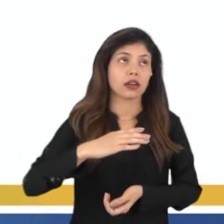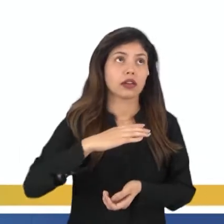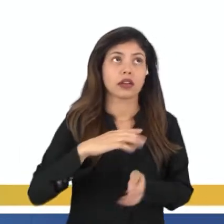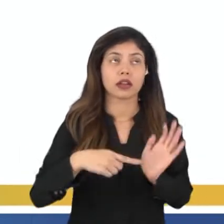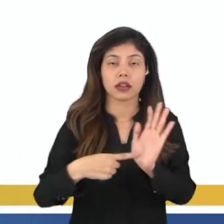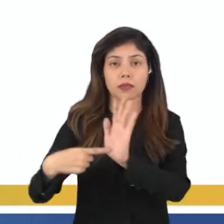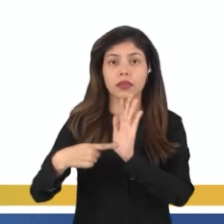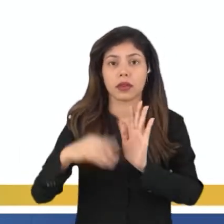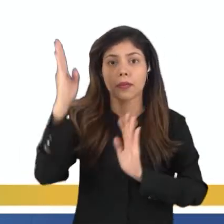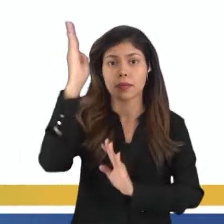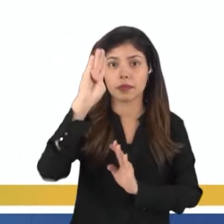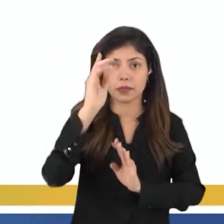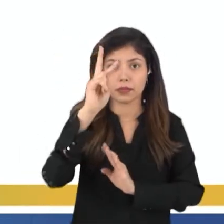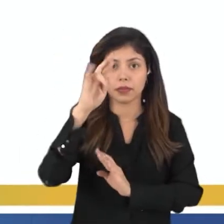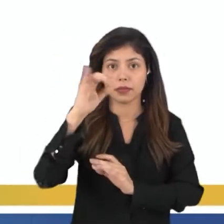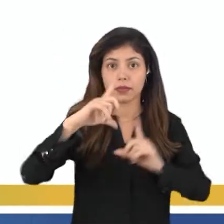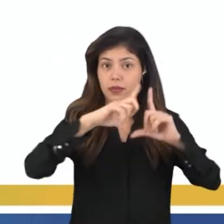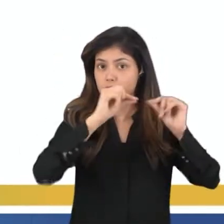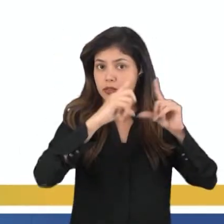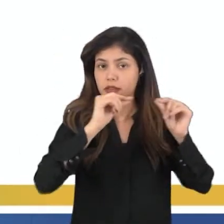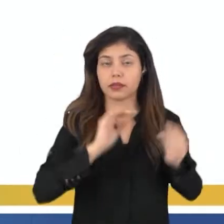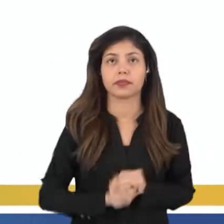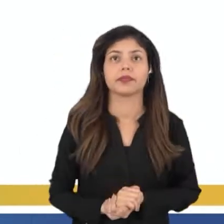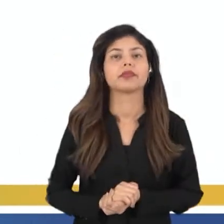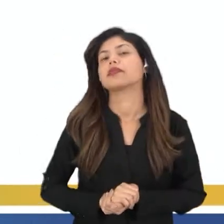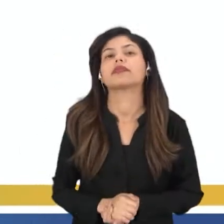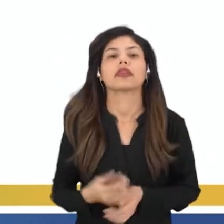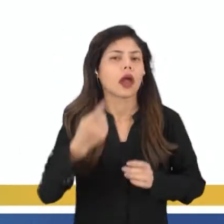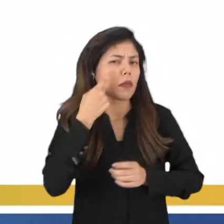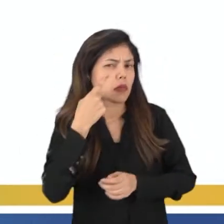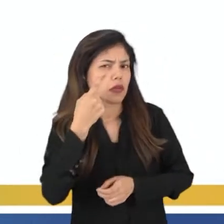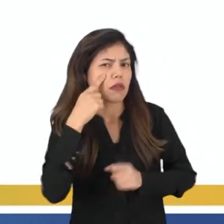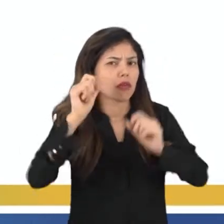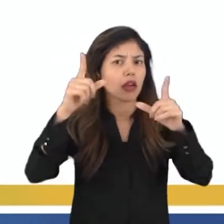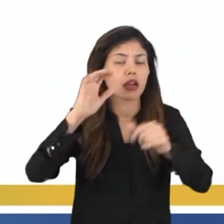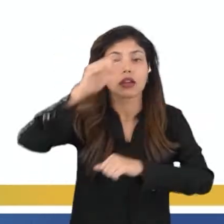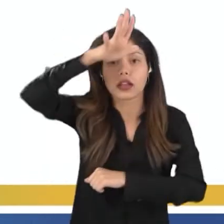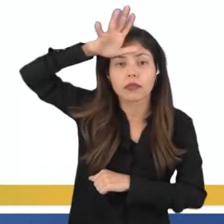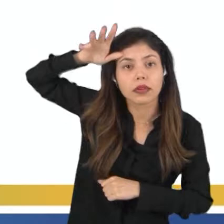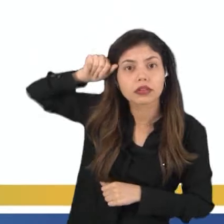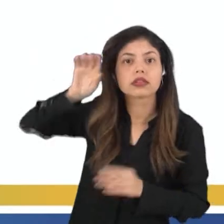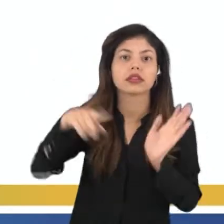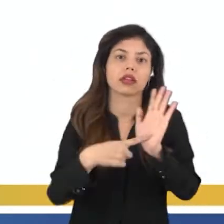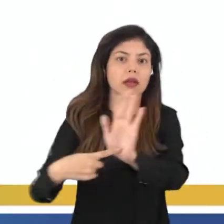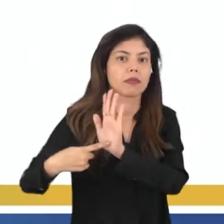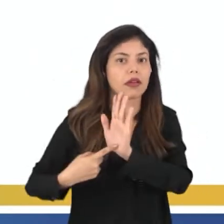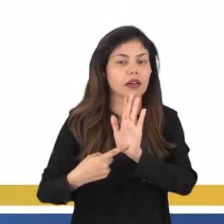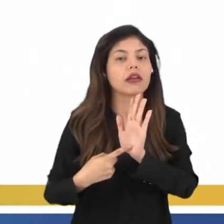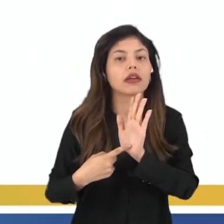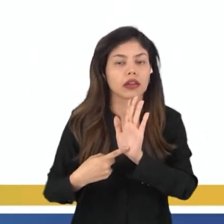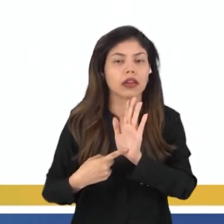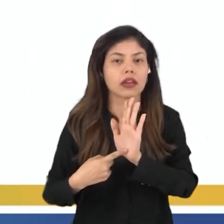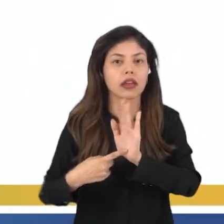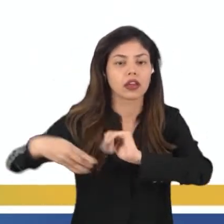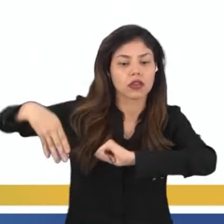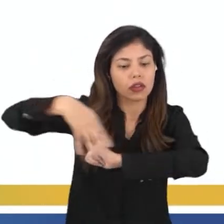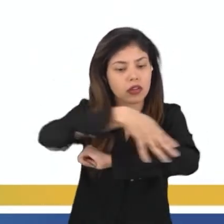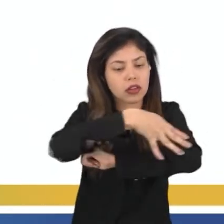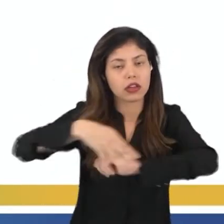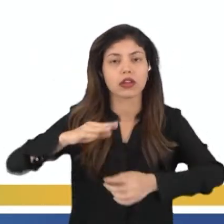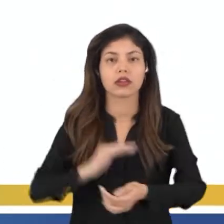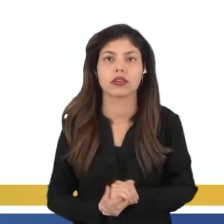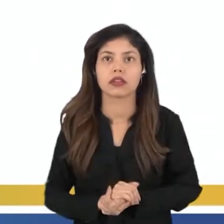a questão da malha férrea. Você pode observar que na região amazônica, com exceção dos trilhos que